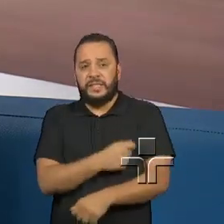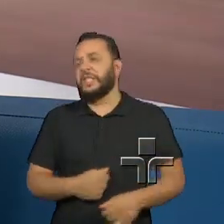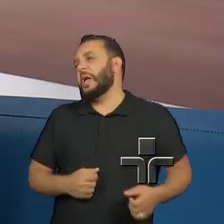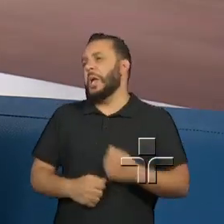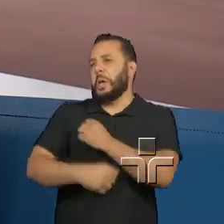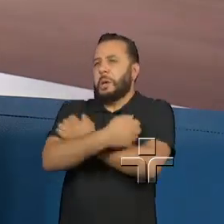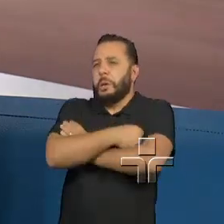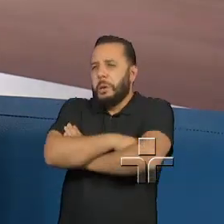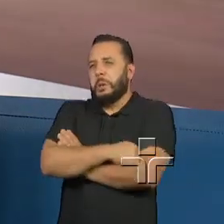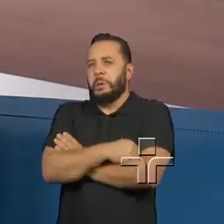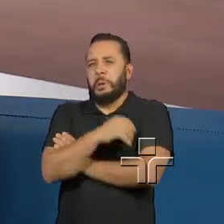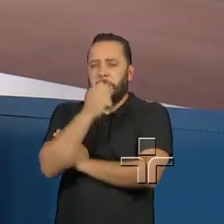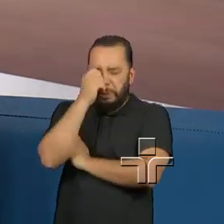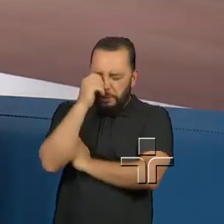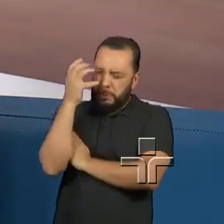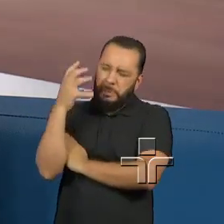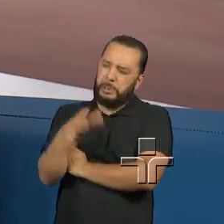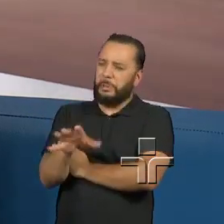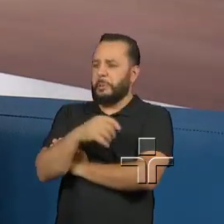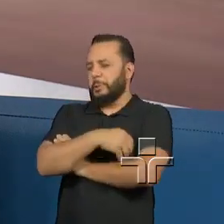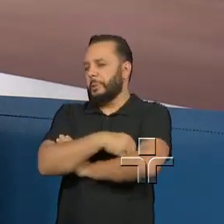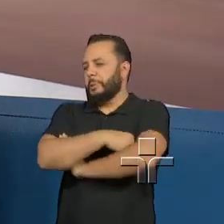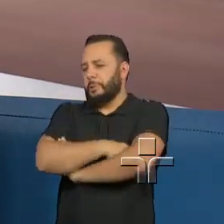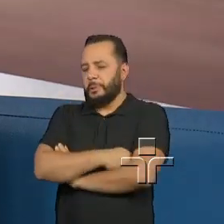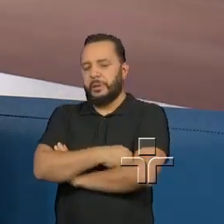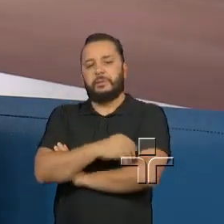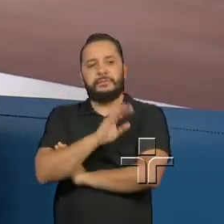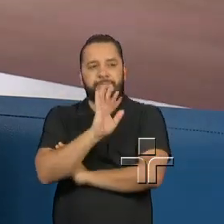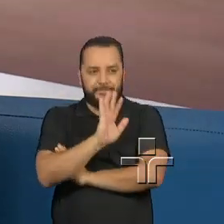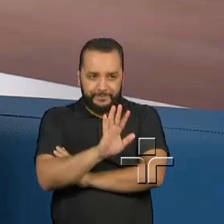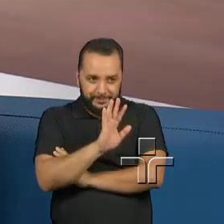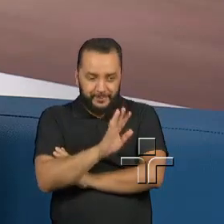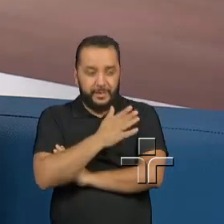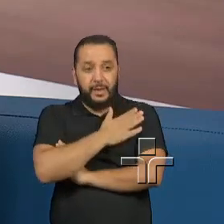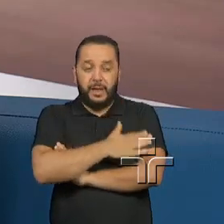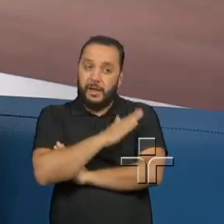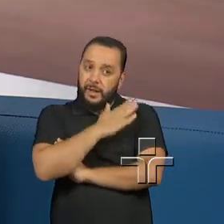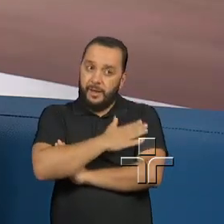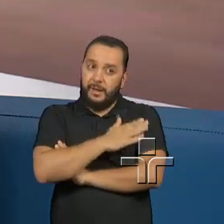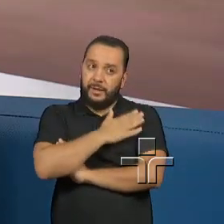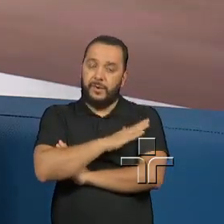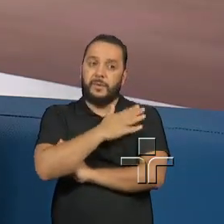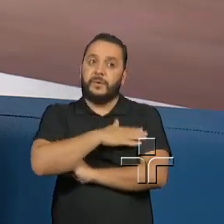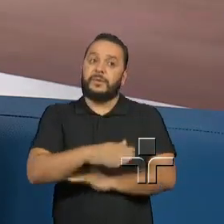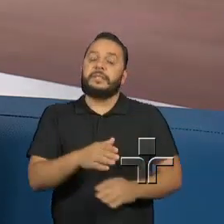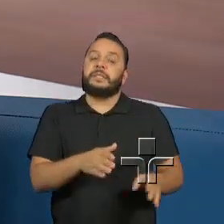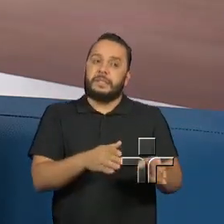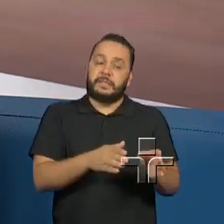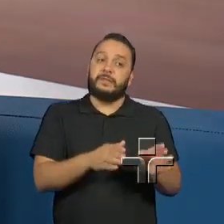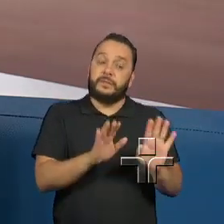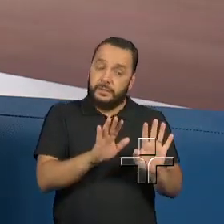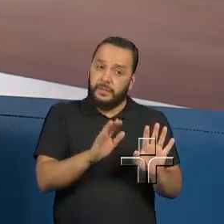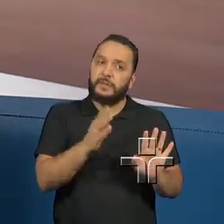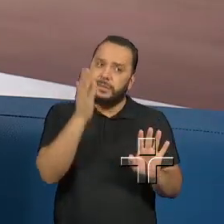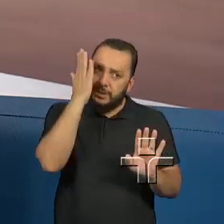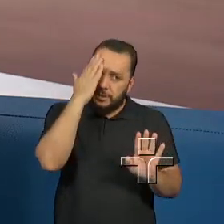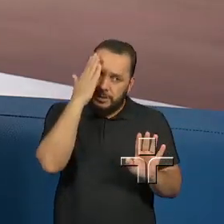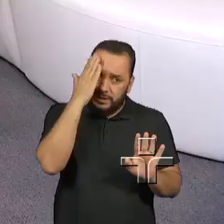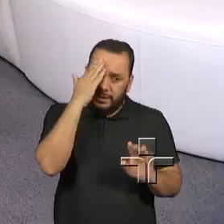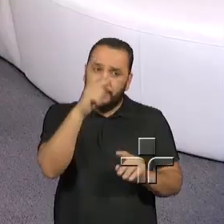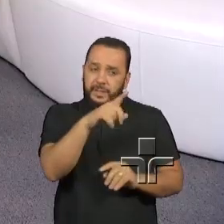né, a chorar, já começa a resistir. Então eu vou falando para ele, eu vou validando aquele sentimento dele. Uhum. Filho, eu sei que você tá